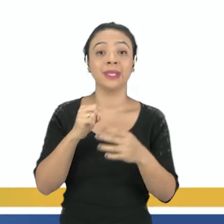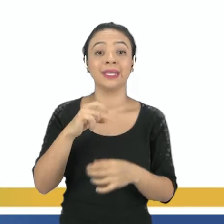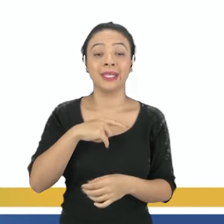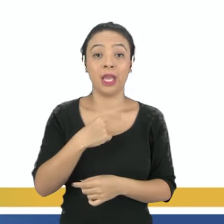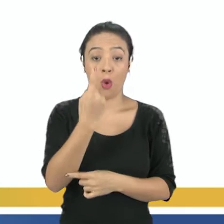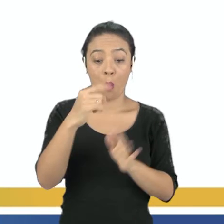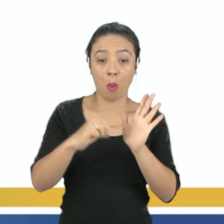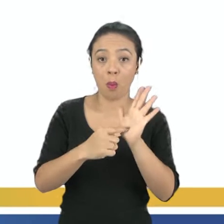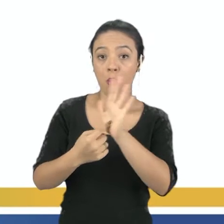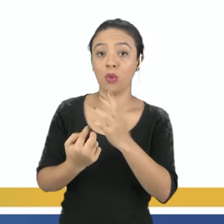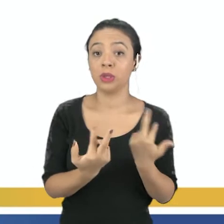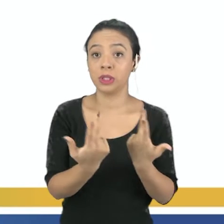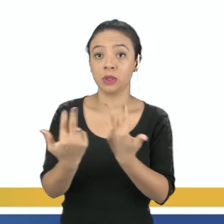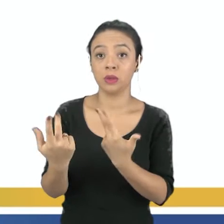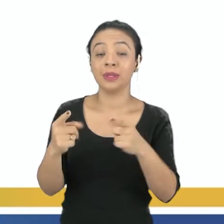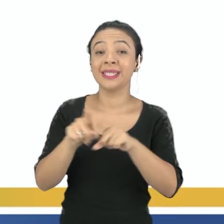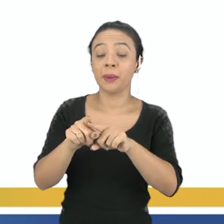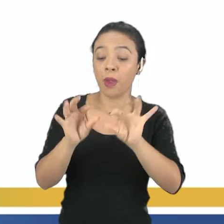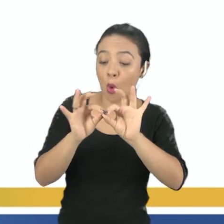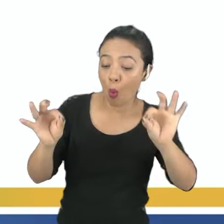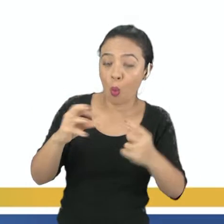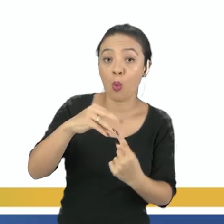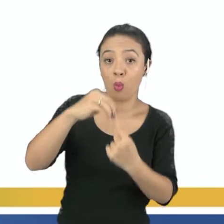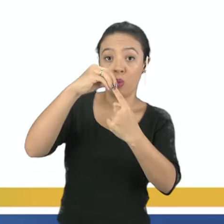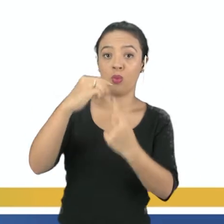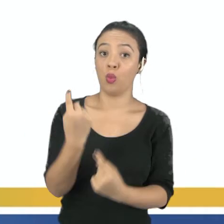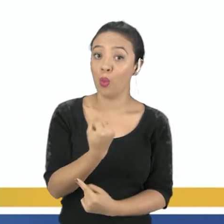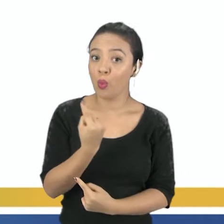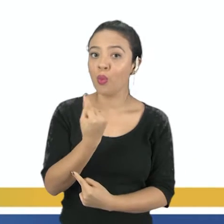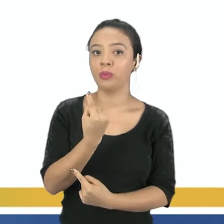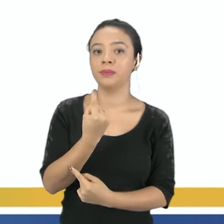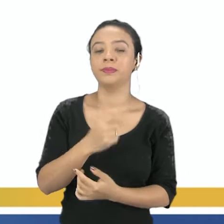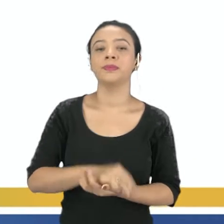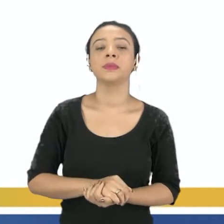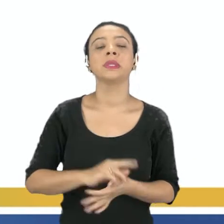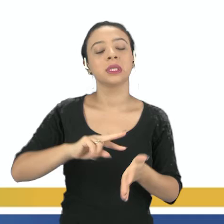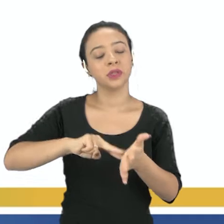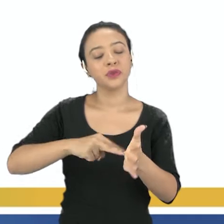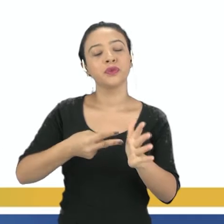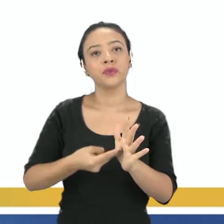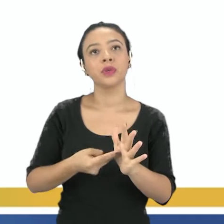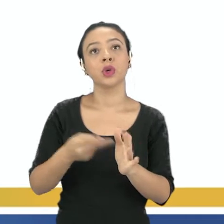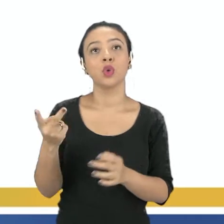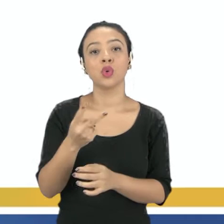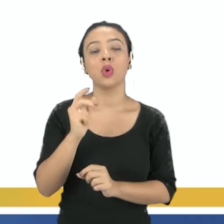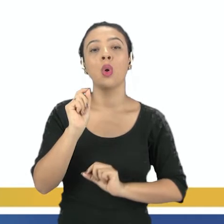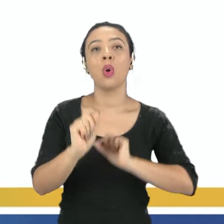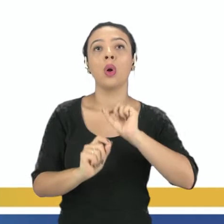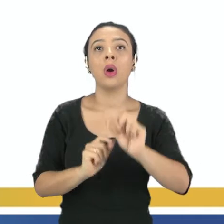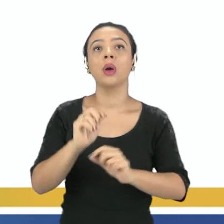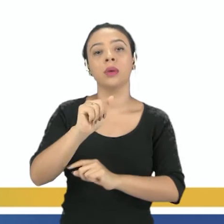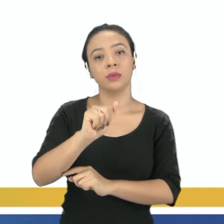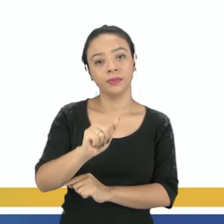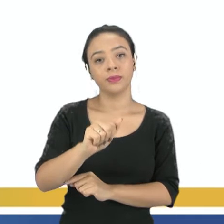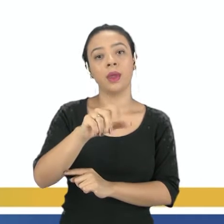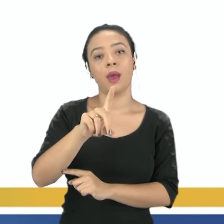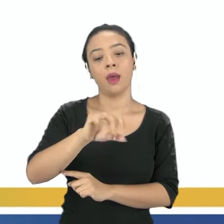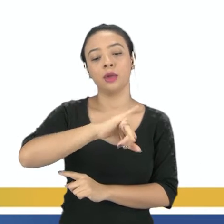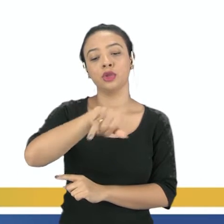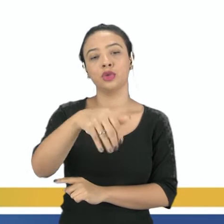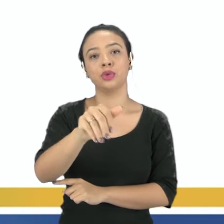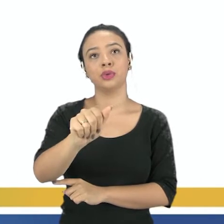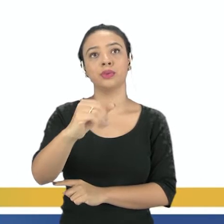ponto em comum também por eles passa uma única reta Eles serão os segmentos que nós chamamos né segmento de